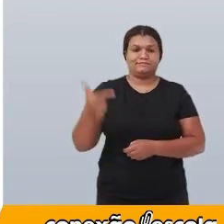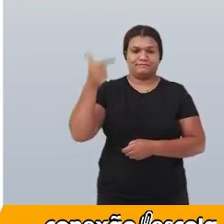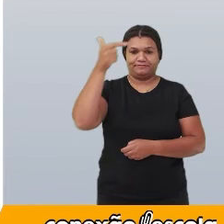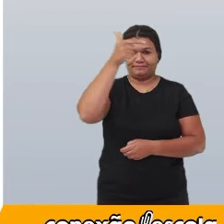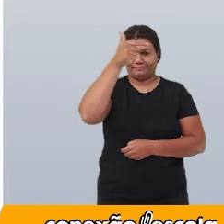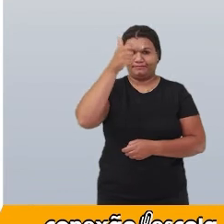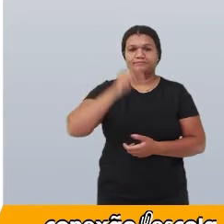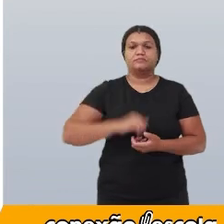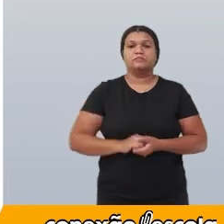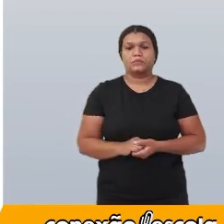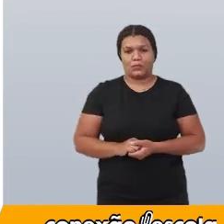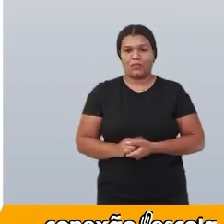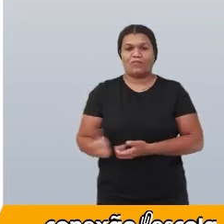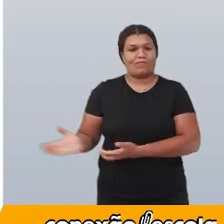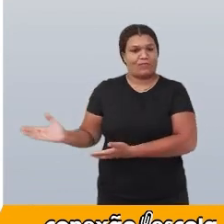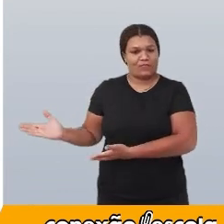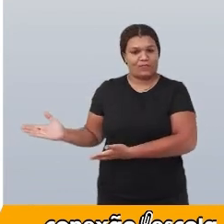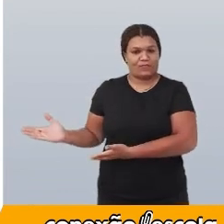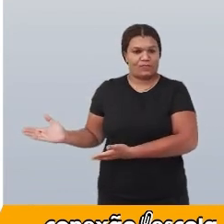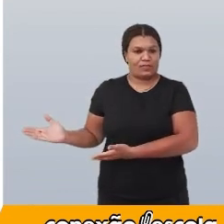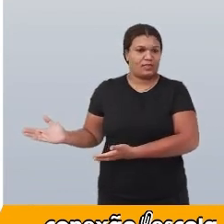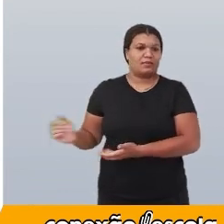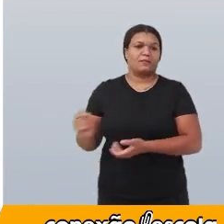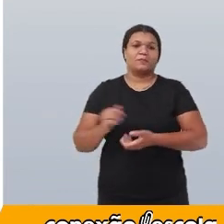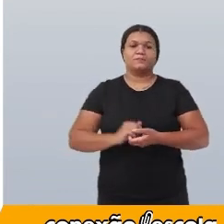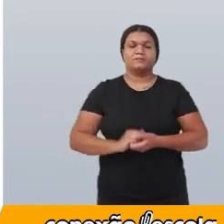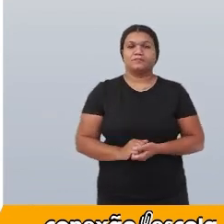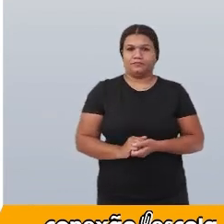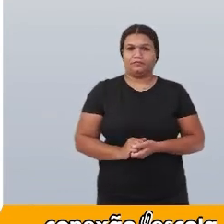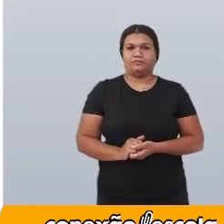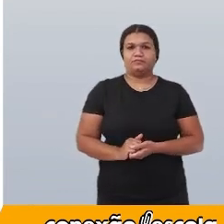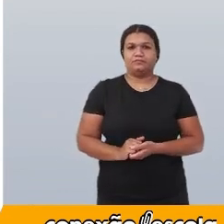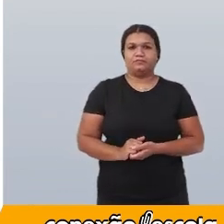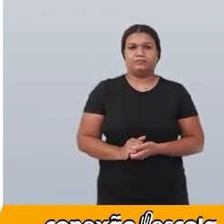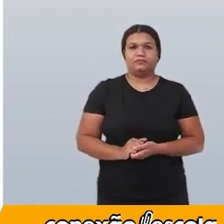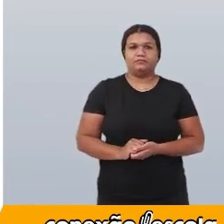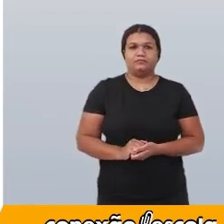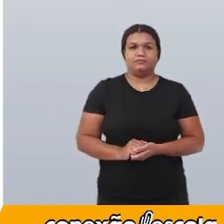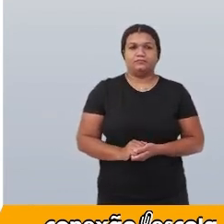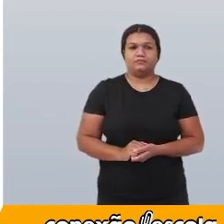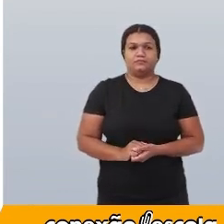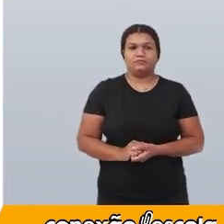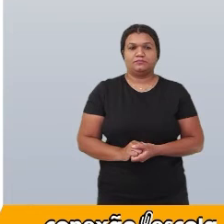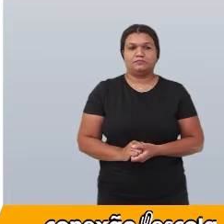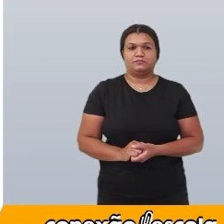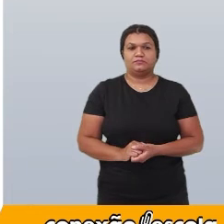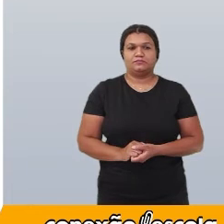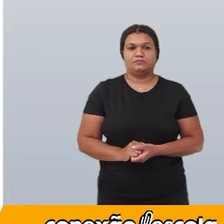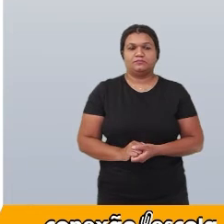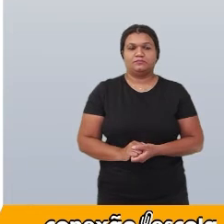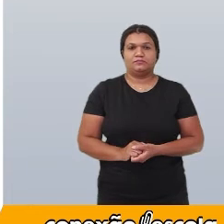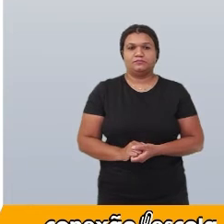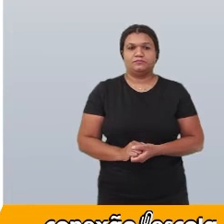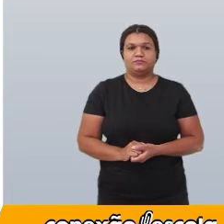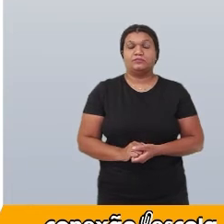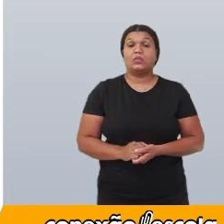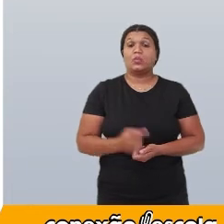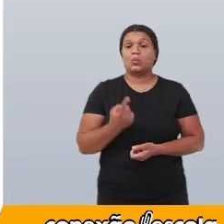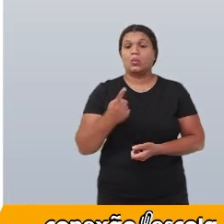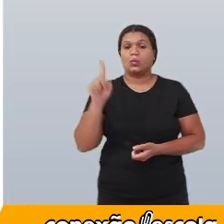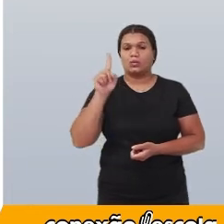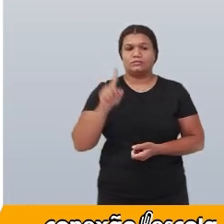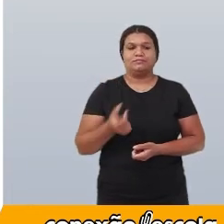23 fica o 3 da casa da unidade e sobe o 2 da dezena. Por